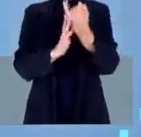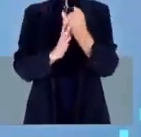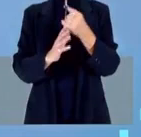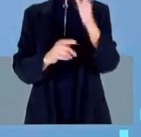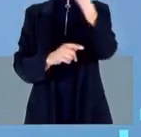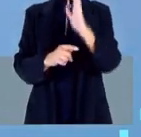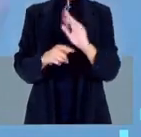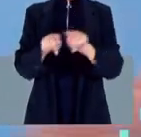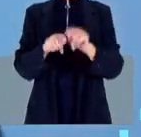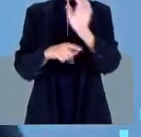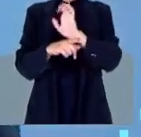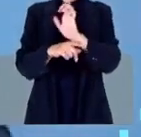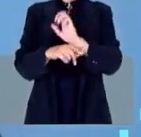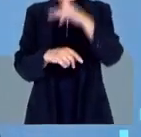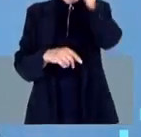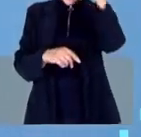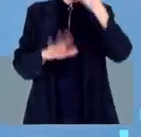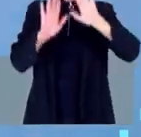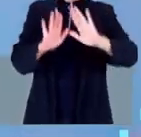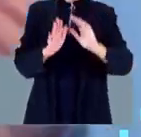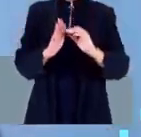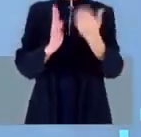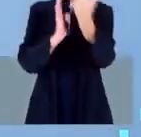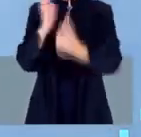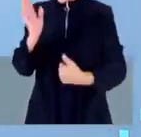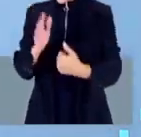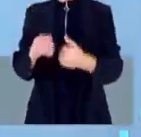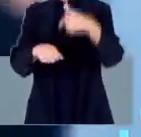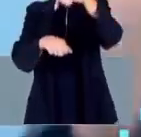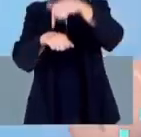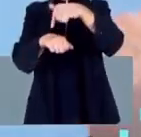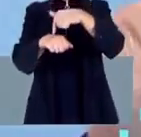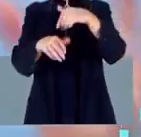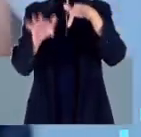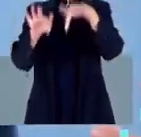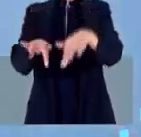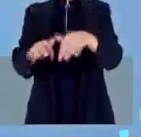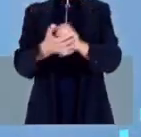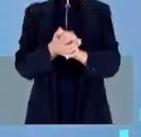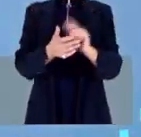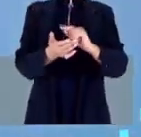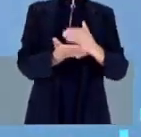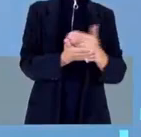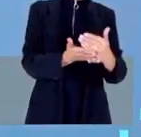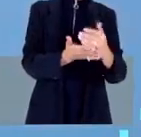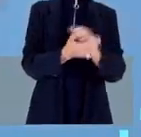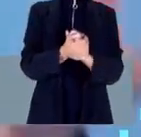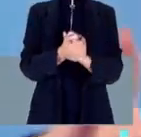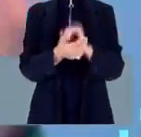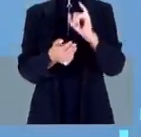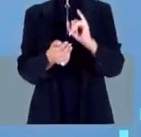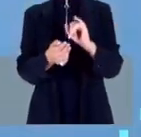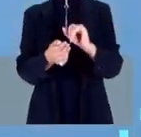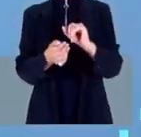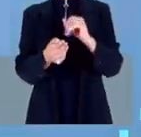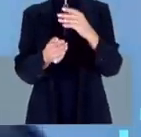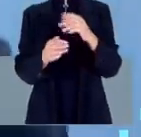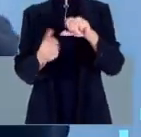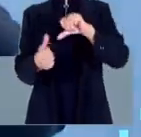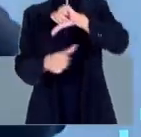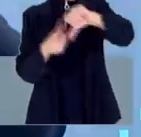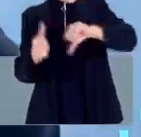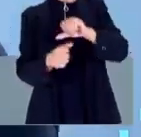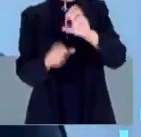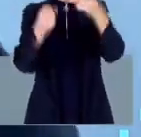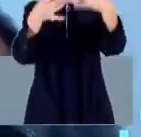unifica impostos estaduais e municipais só que você vai tributar é no destino e não na origem quando você atributa no destino a reforma fala sobre isso